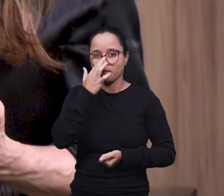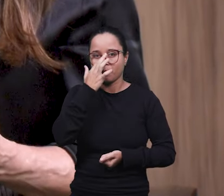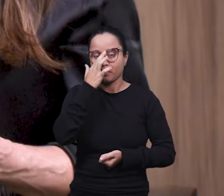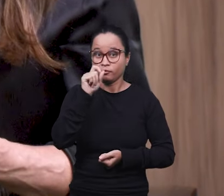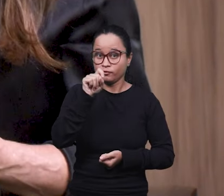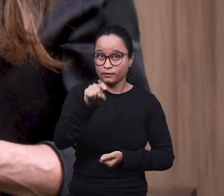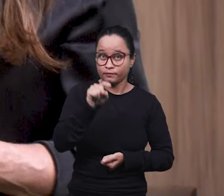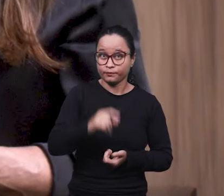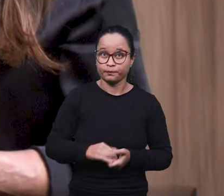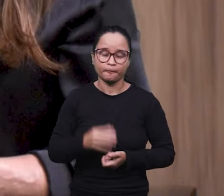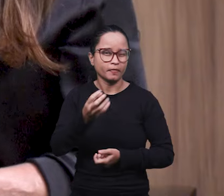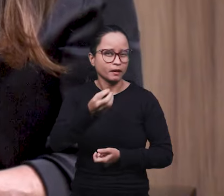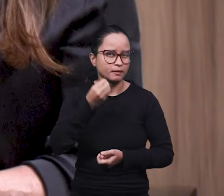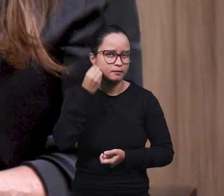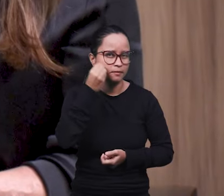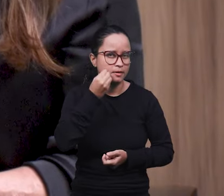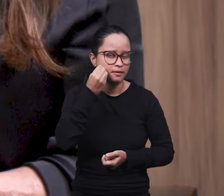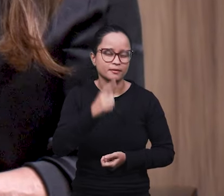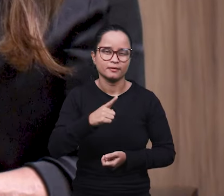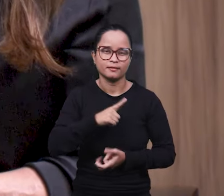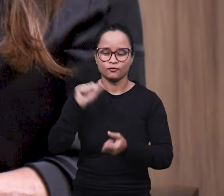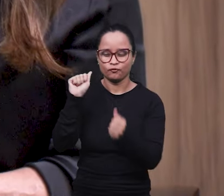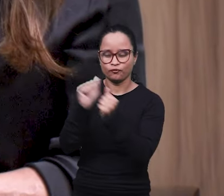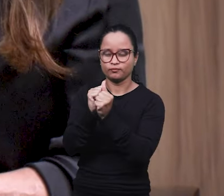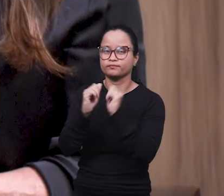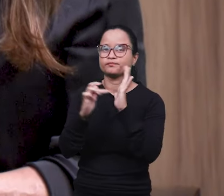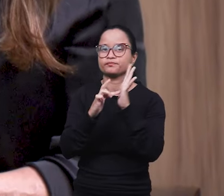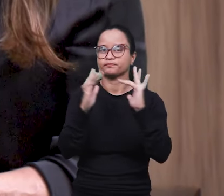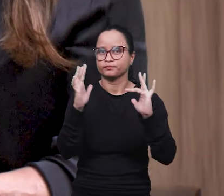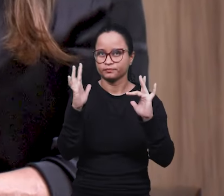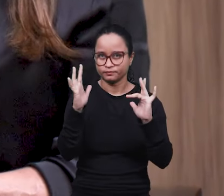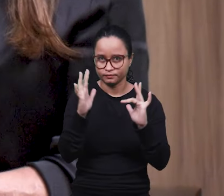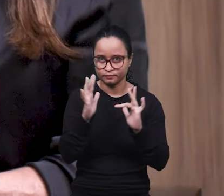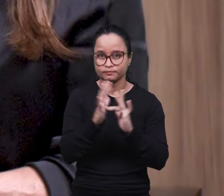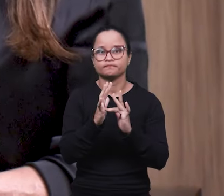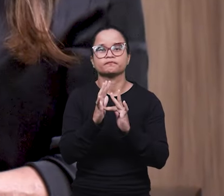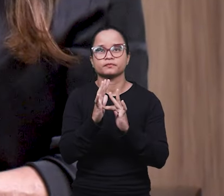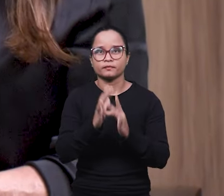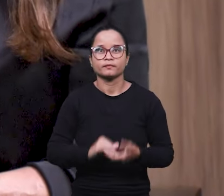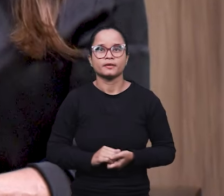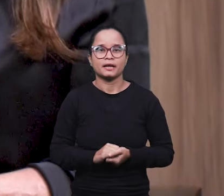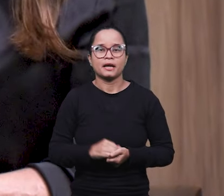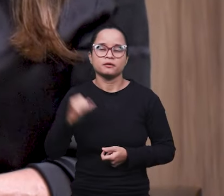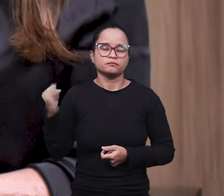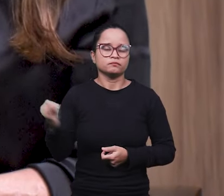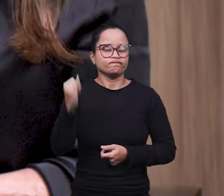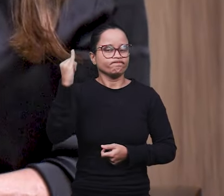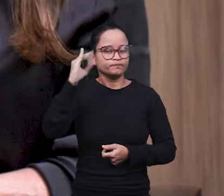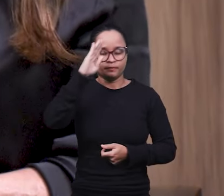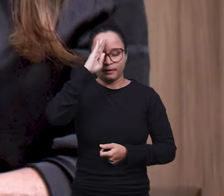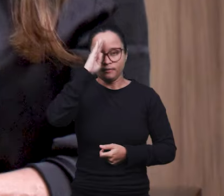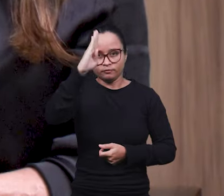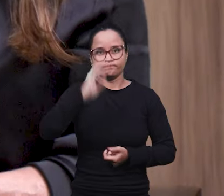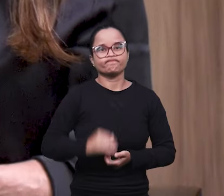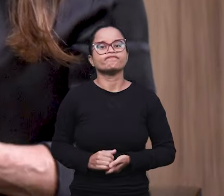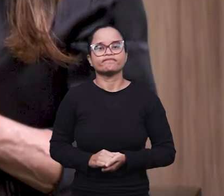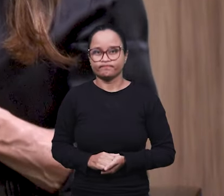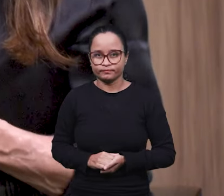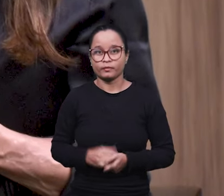ter a experiência com o Senhor Jesus é o mais importante né